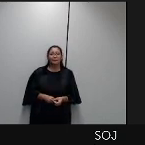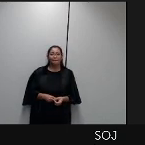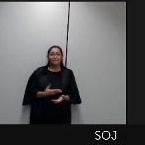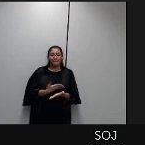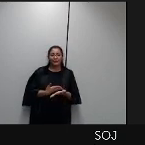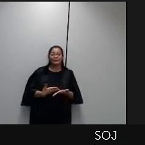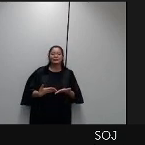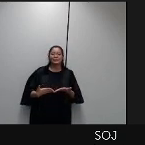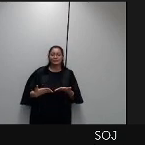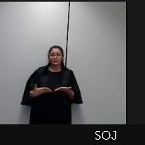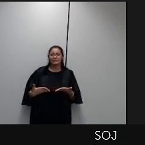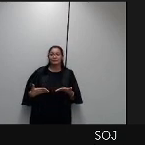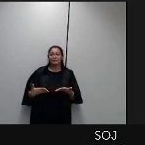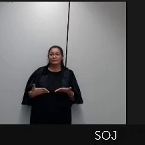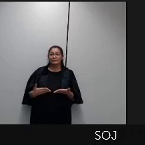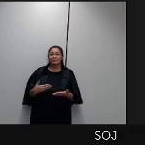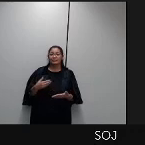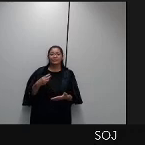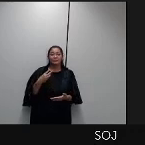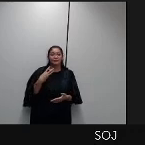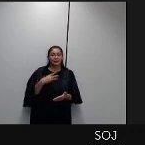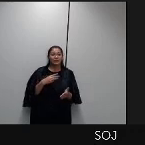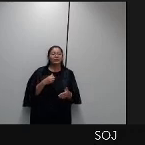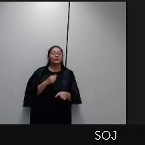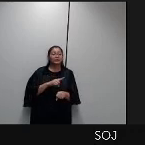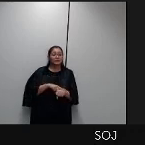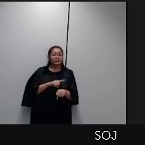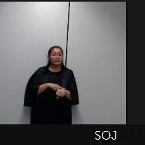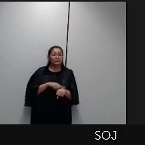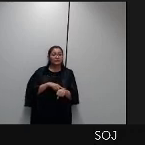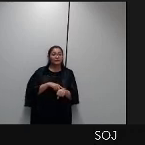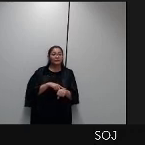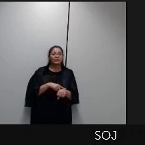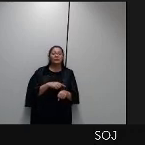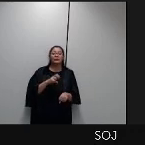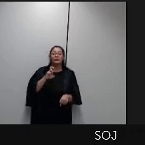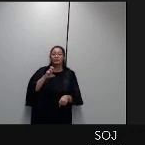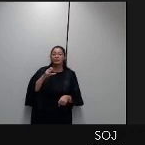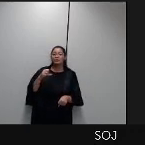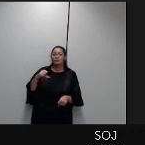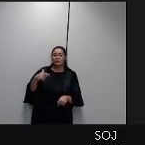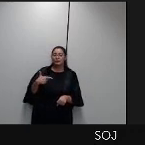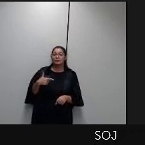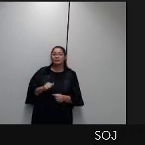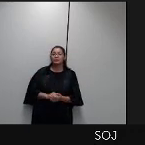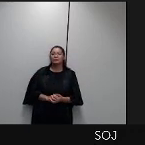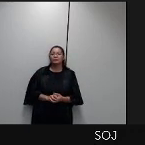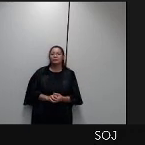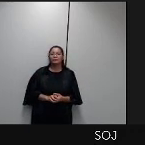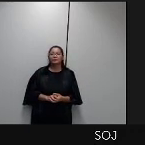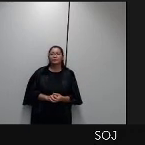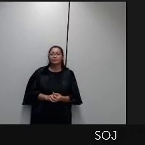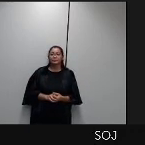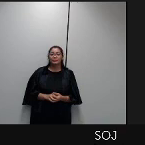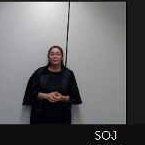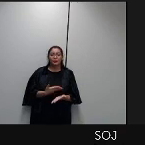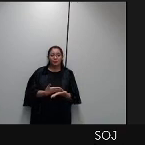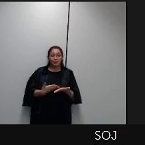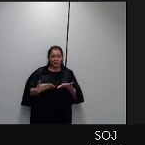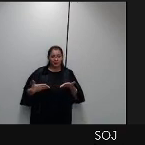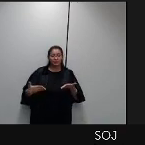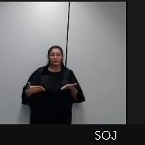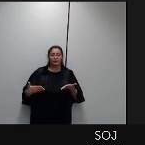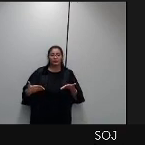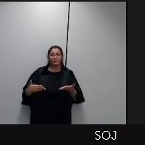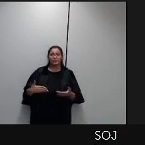das 13:50 e nove começamos inicialmente Ministro Napoleão com o item 1 da